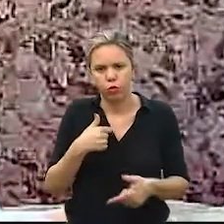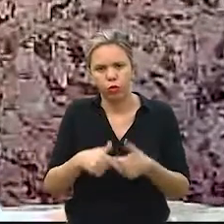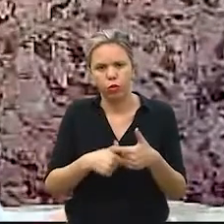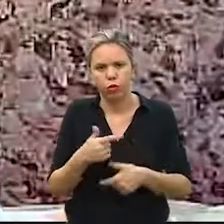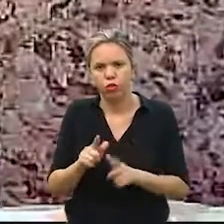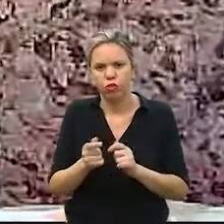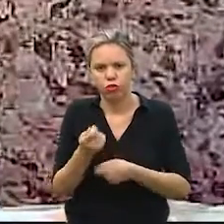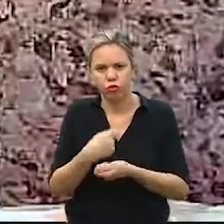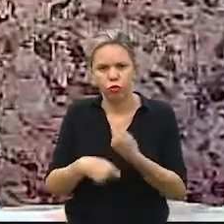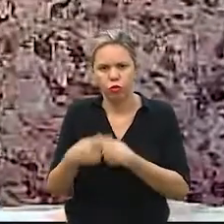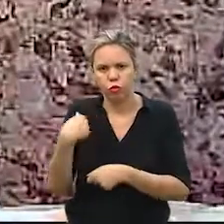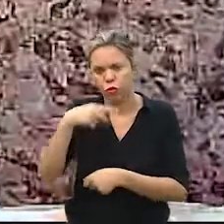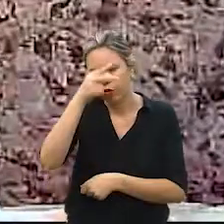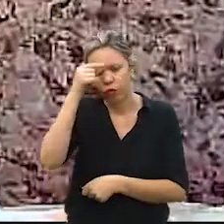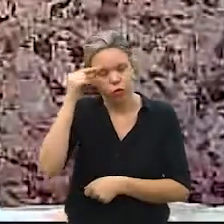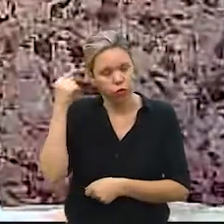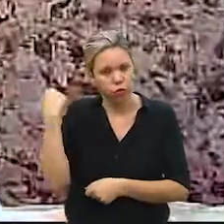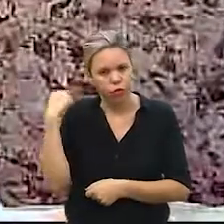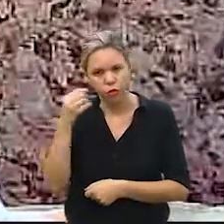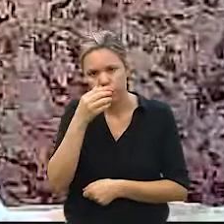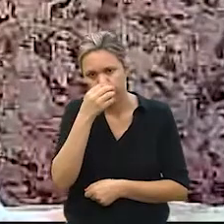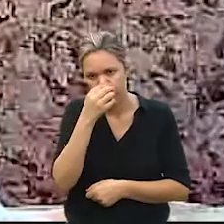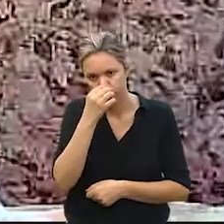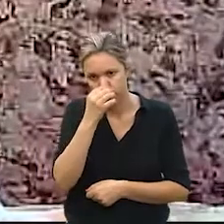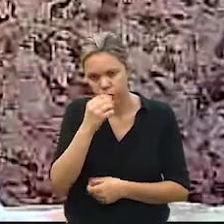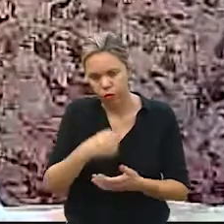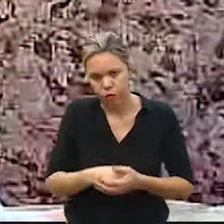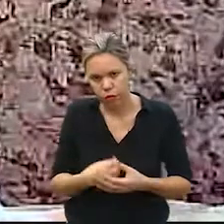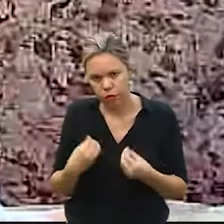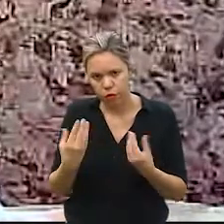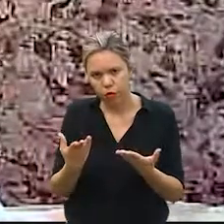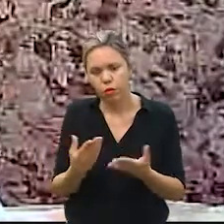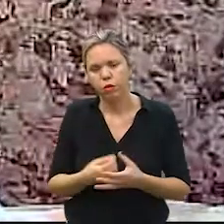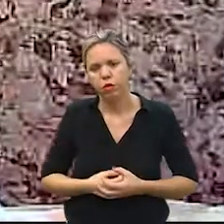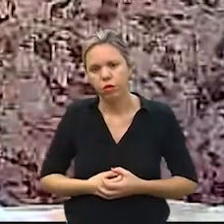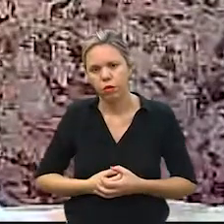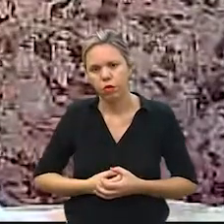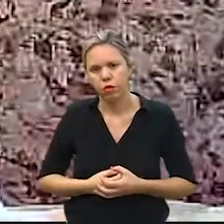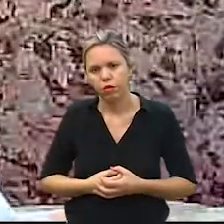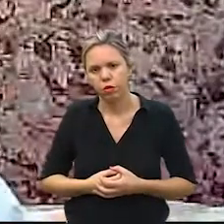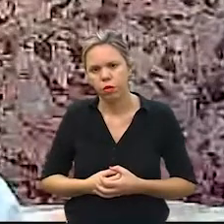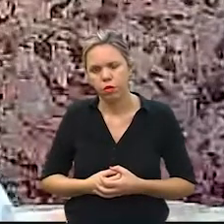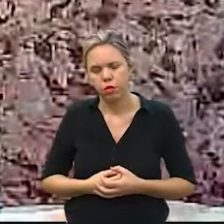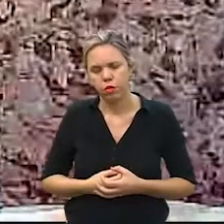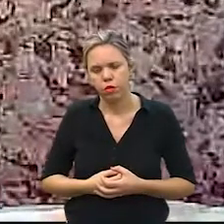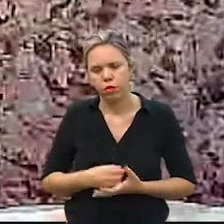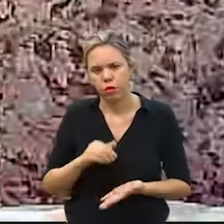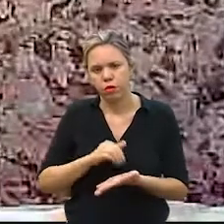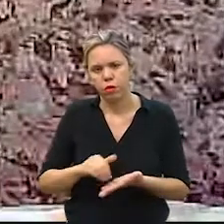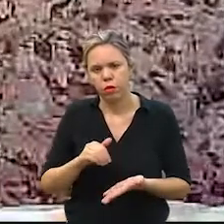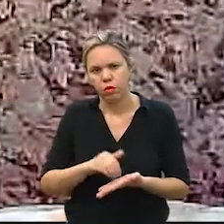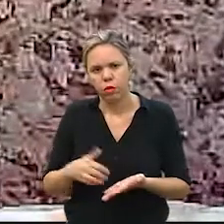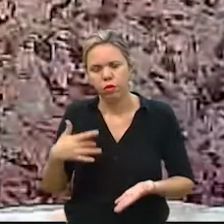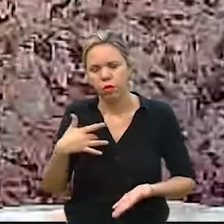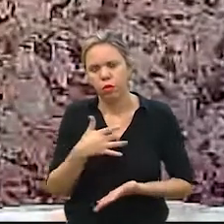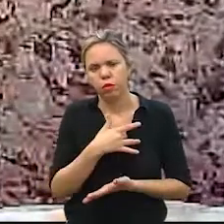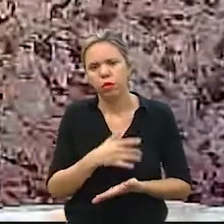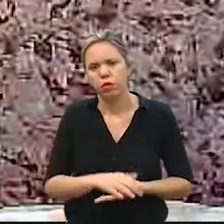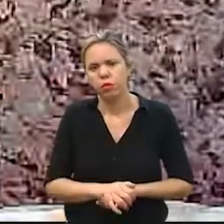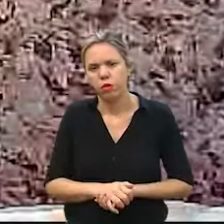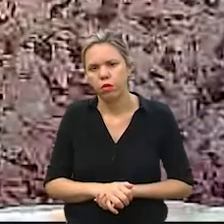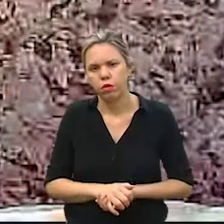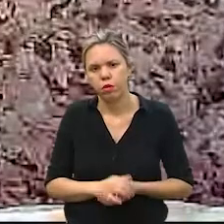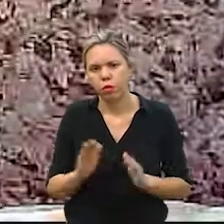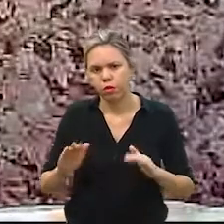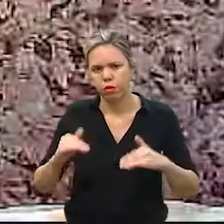na gestão do prefeito João Donizete. Ele colocou uma dotação para a Secretaria de Saúde